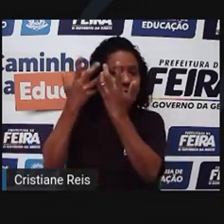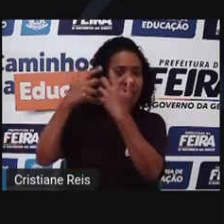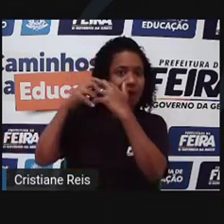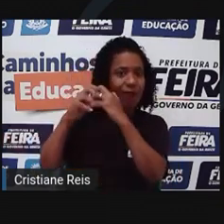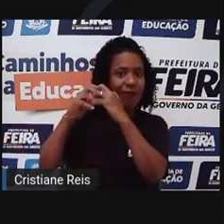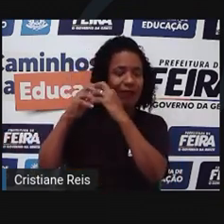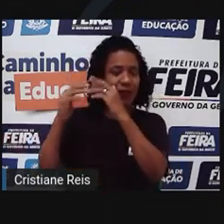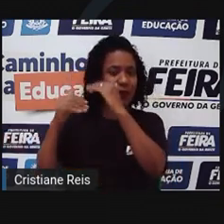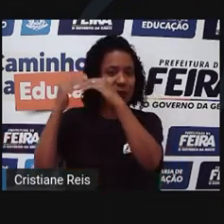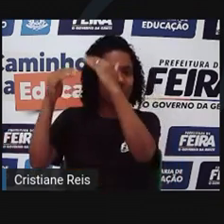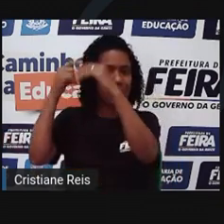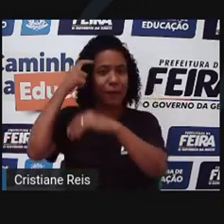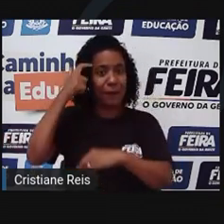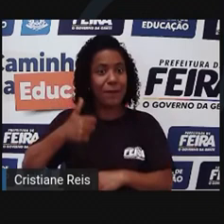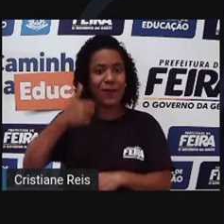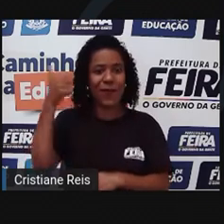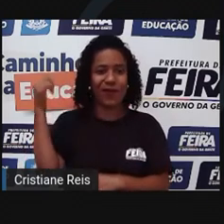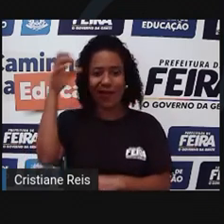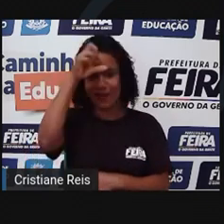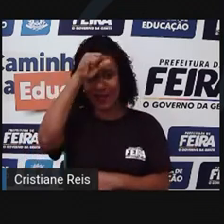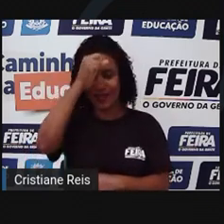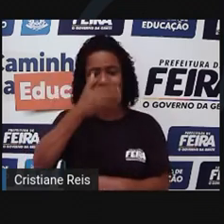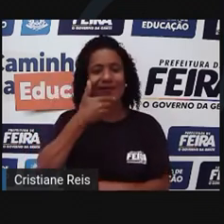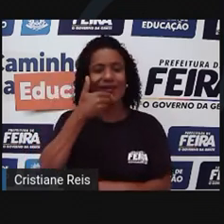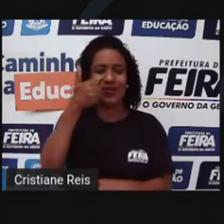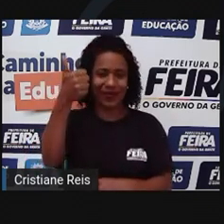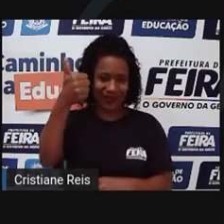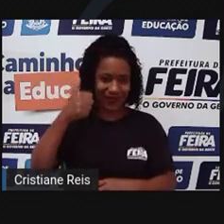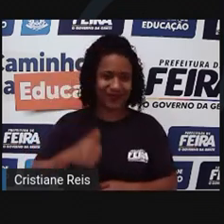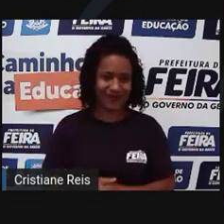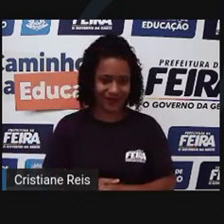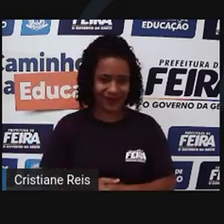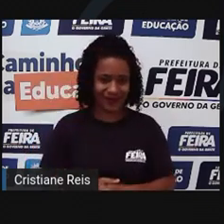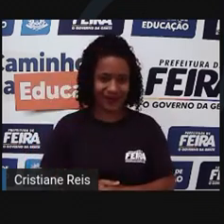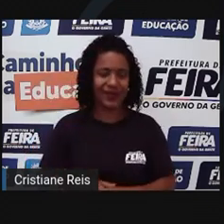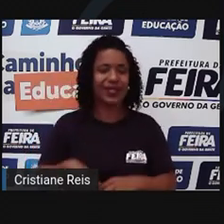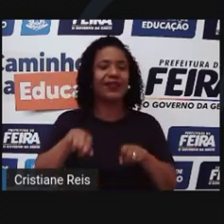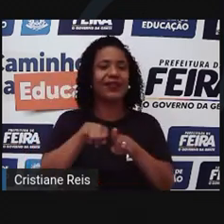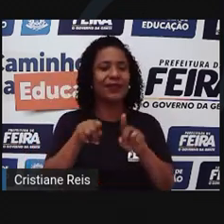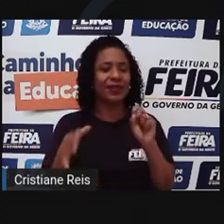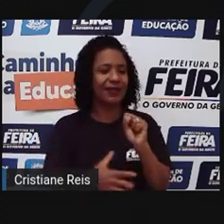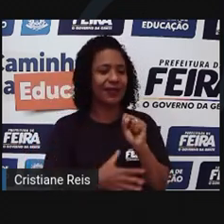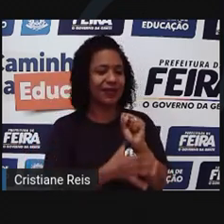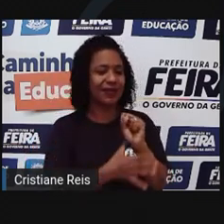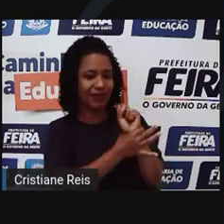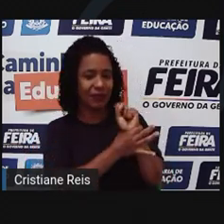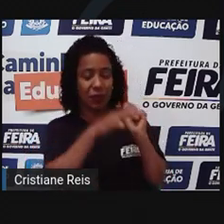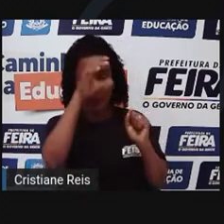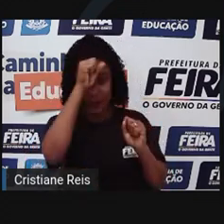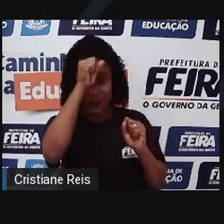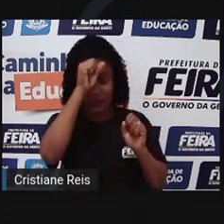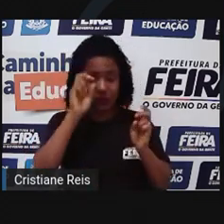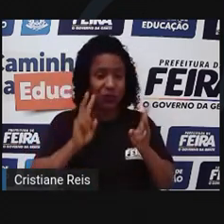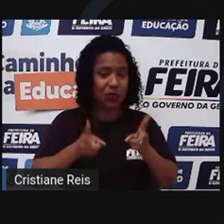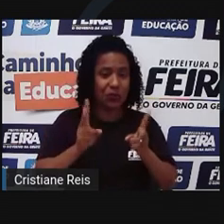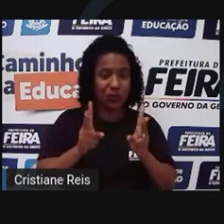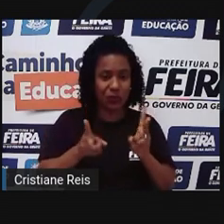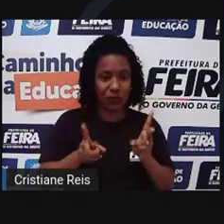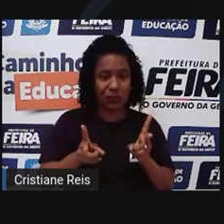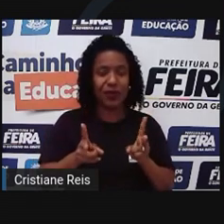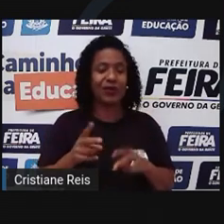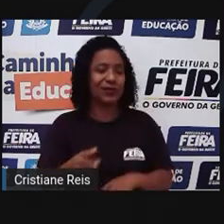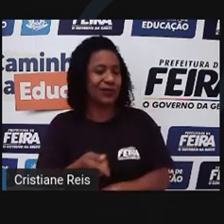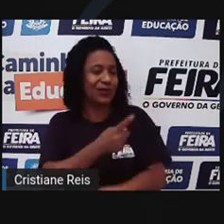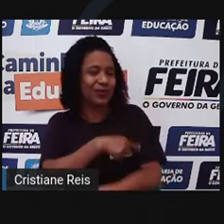já está acontecendo. No quinto ano, o aprendizado está melhorando ao longo do tempo. E aí, garantir que esse aprendizado continue melhorando no nono ano, no